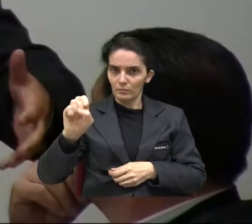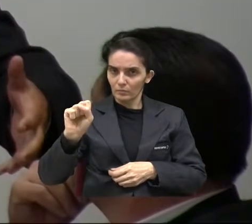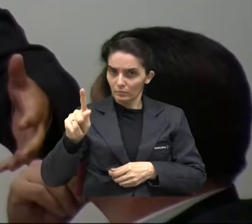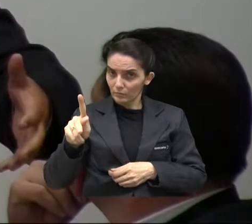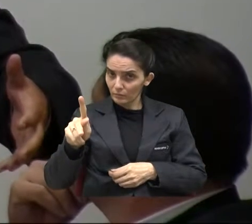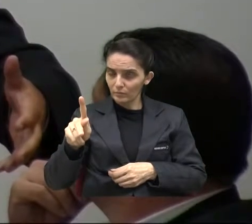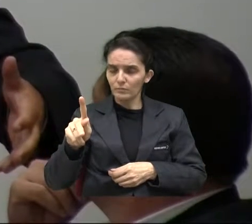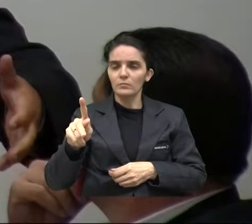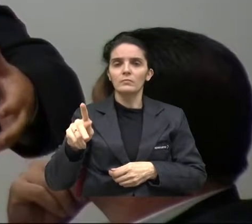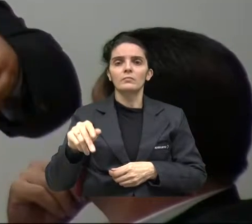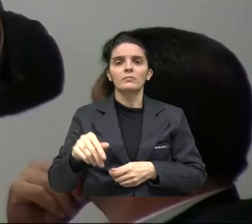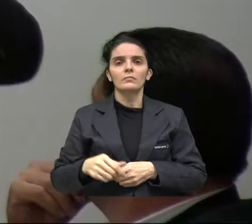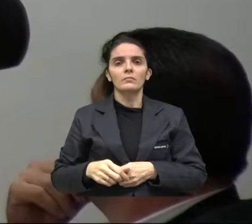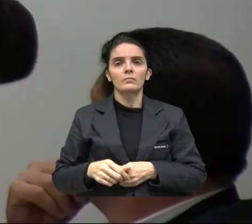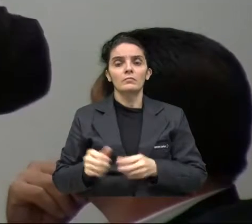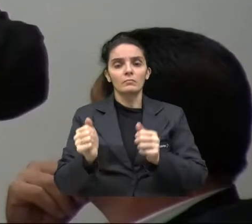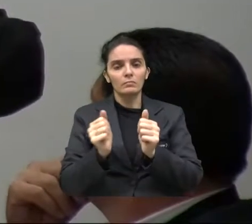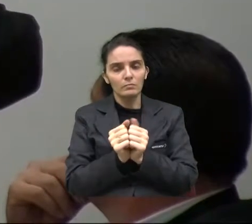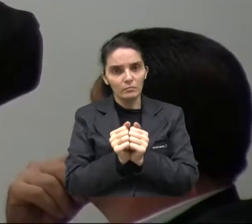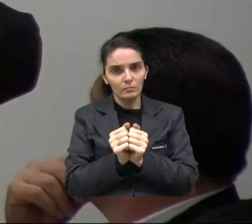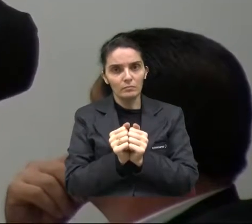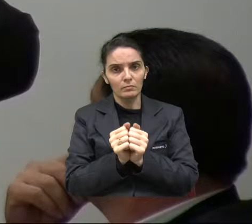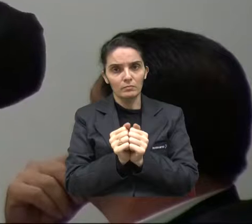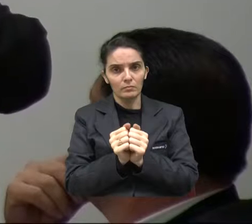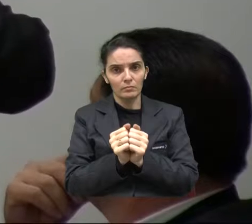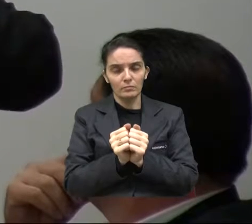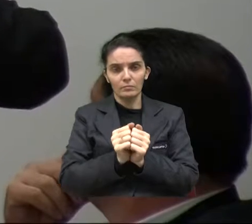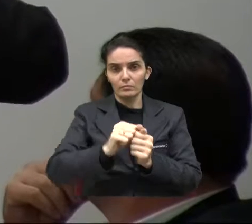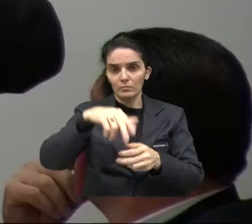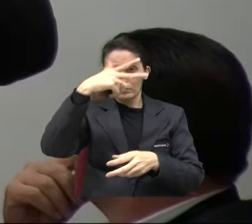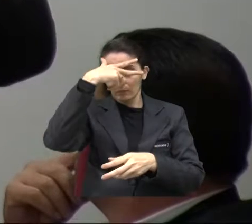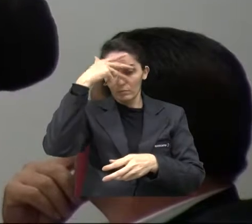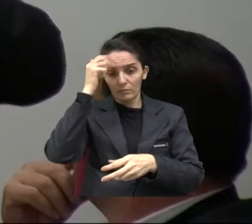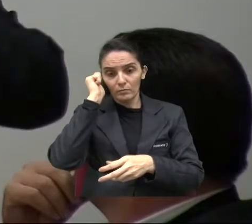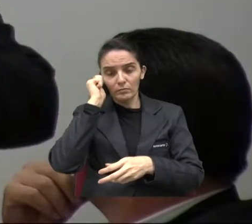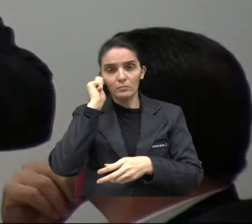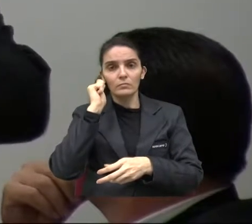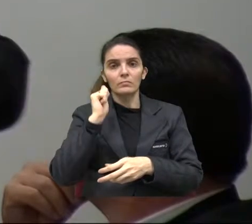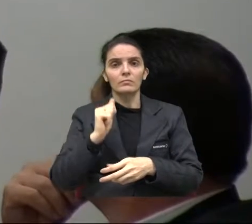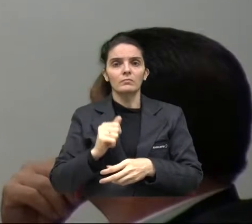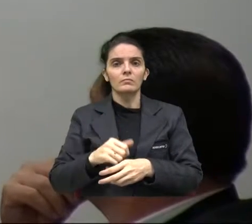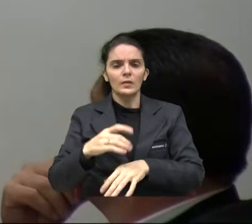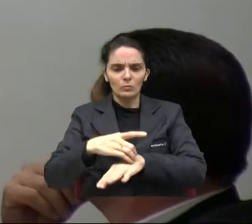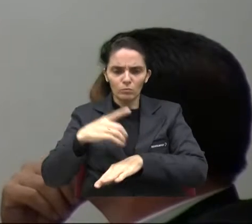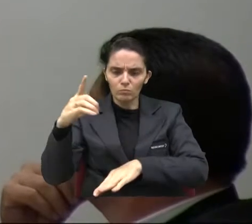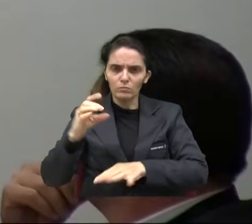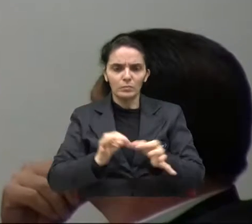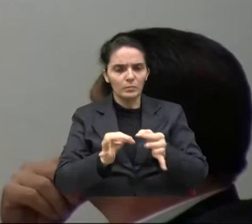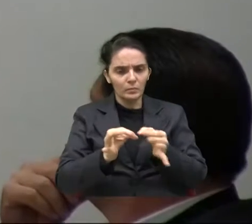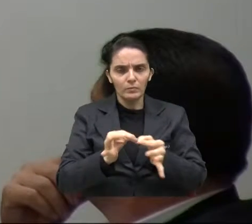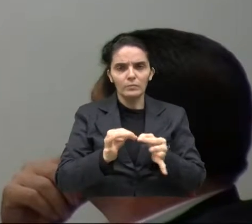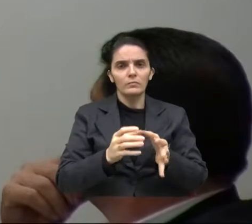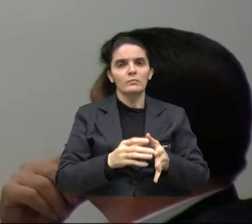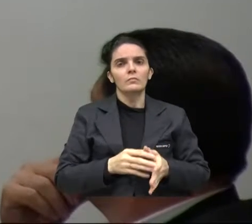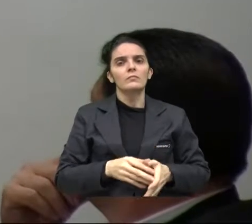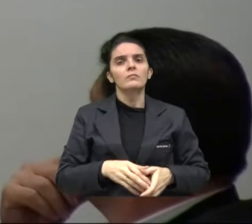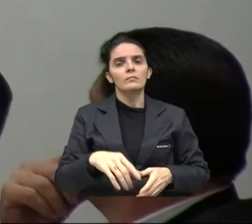daqui da Executivo de Limeira, trazer a Unicamp, que tem doutores para poder fazer projetos, administração